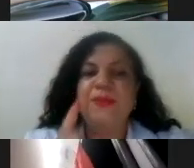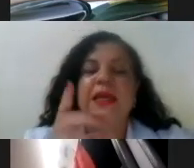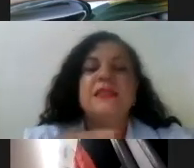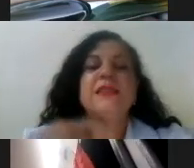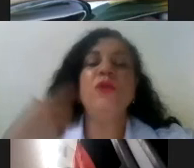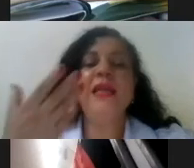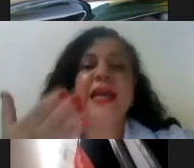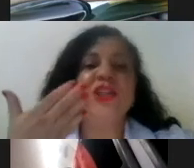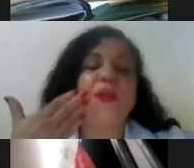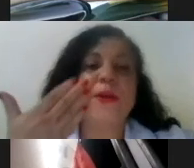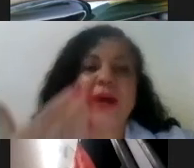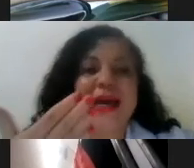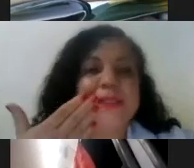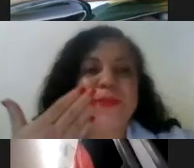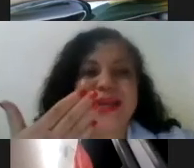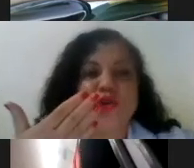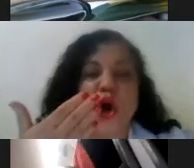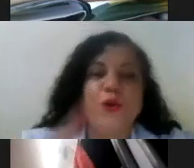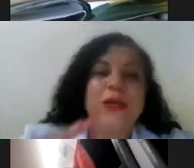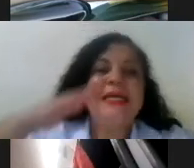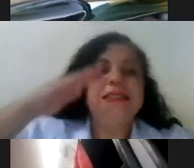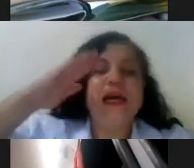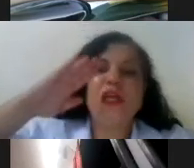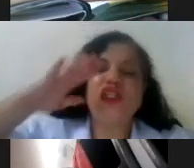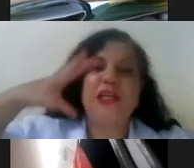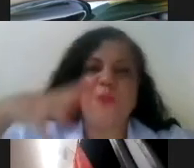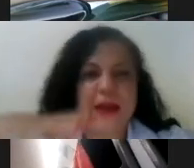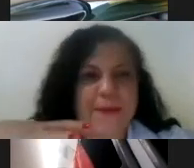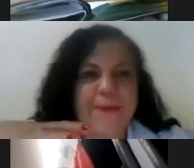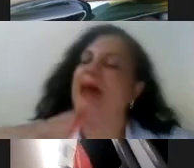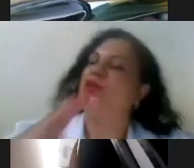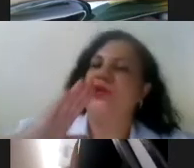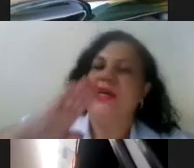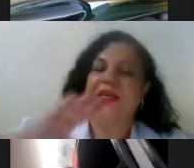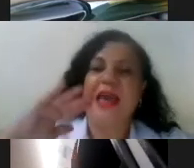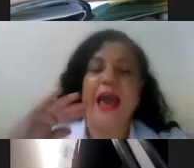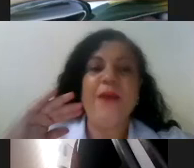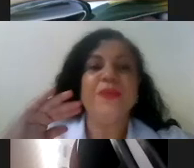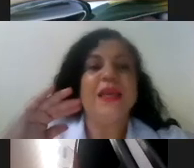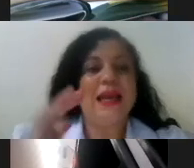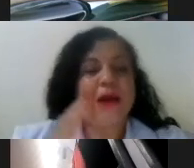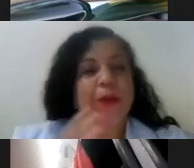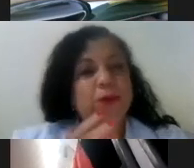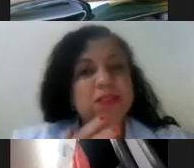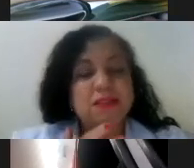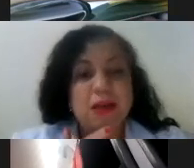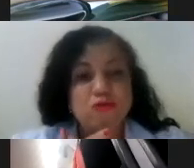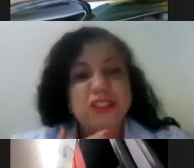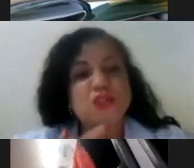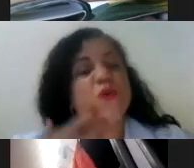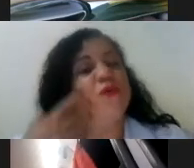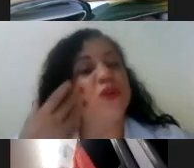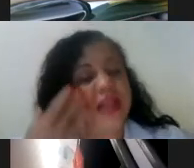falou, se o cliente tiver problema respiratório, não deixar ele de barriga para baixo, que é uma